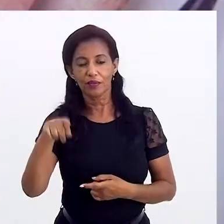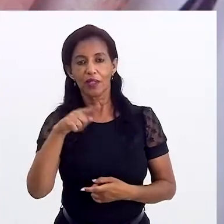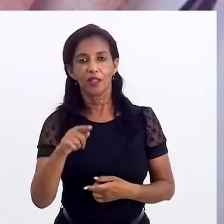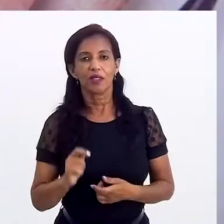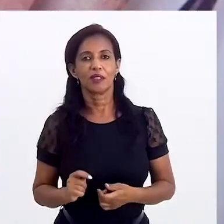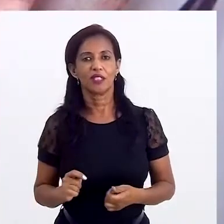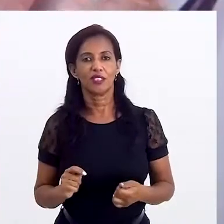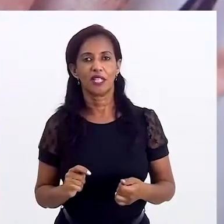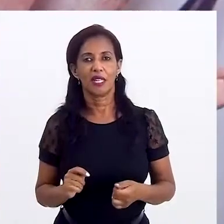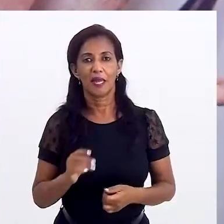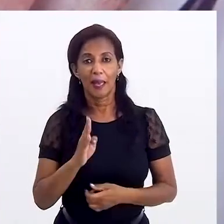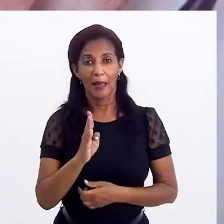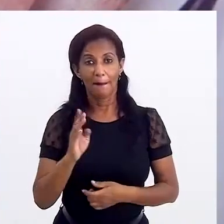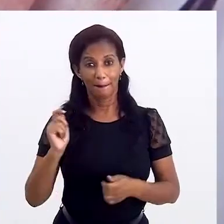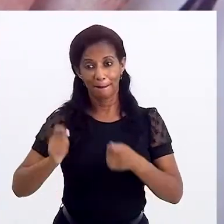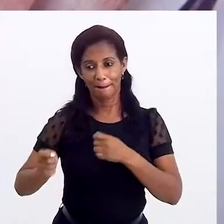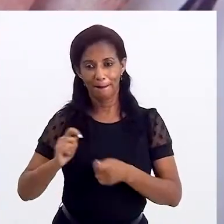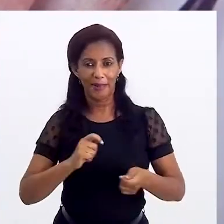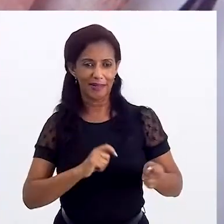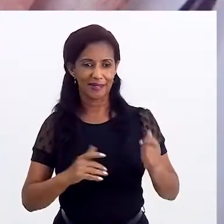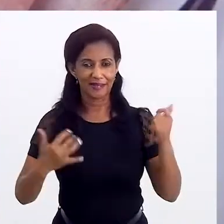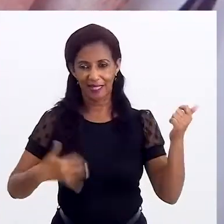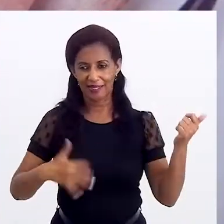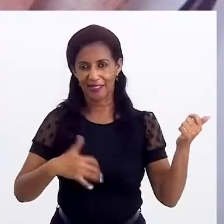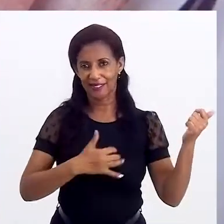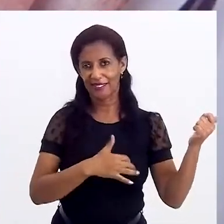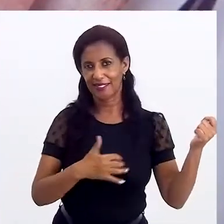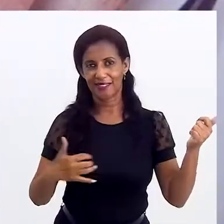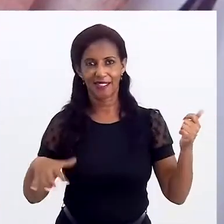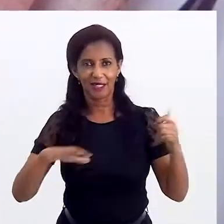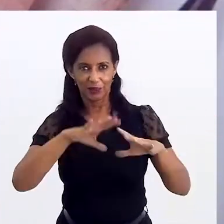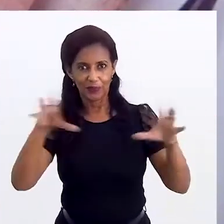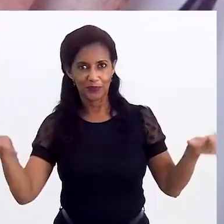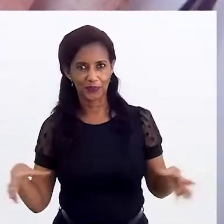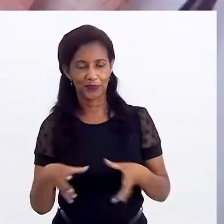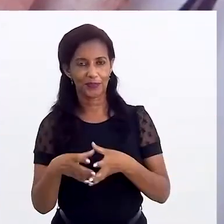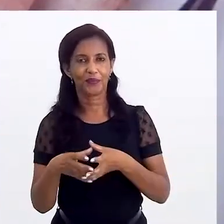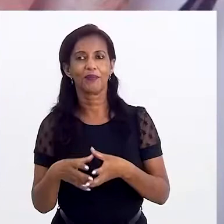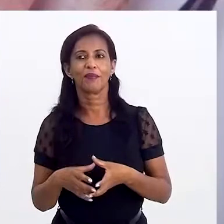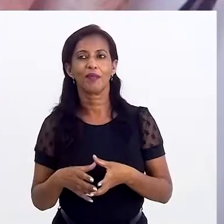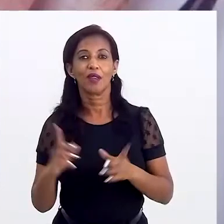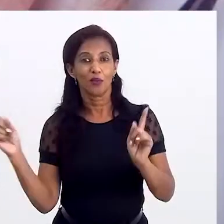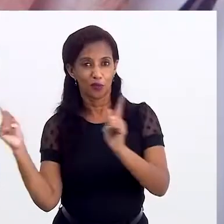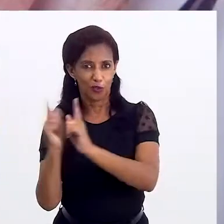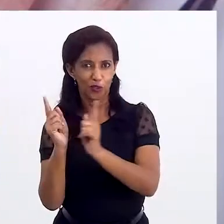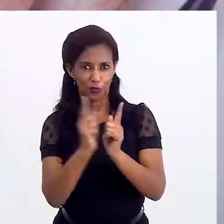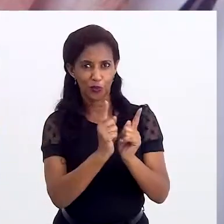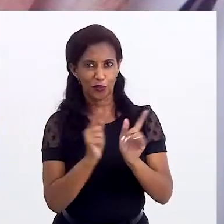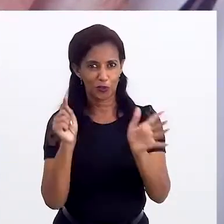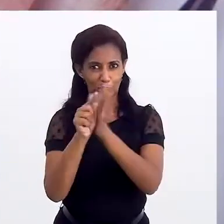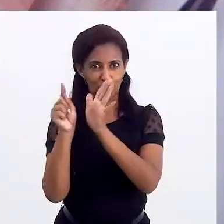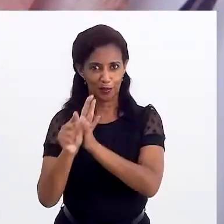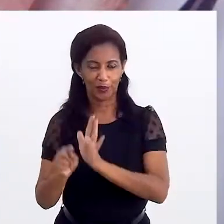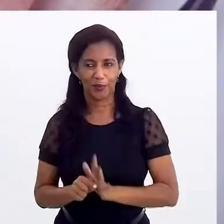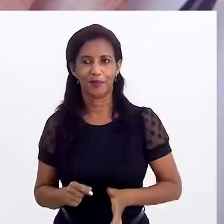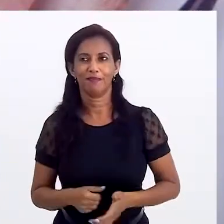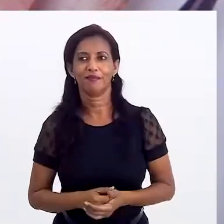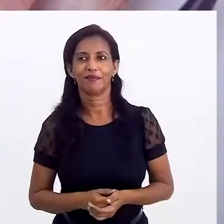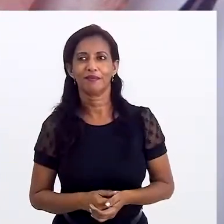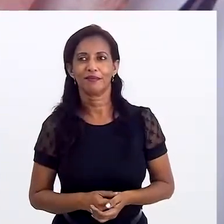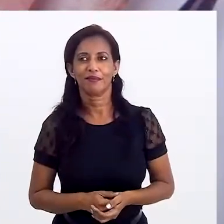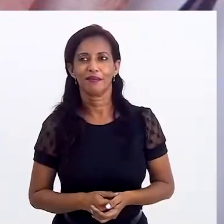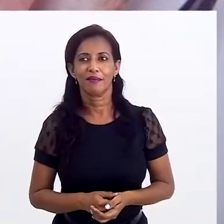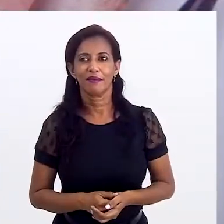lá, Almôndegas, eu vou fazer uns recortes de tempo, assim, para a gente poder cobrir um pouquinho mais tantas perguntas que eu queria fazer para